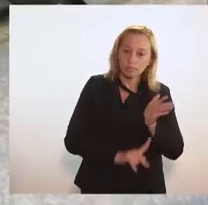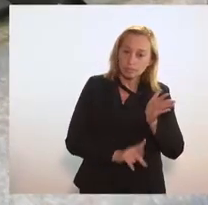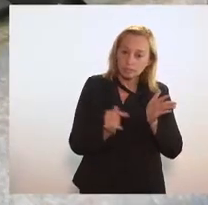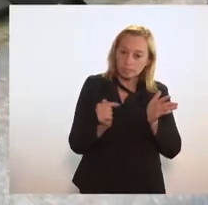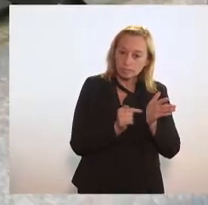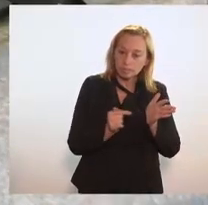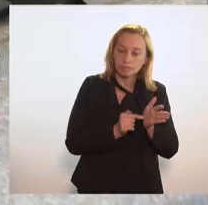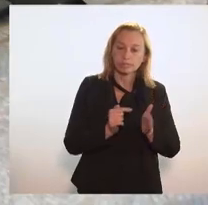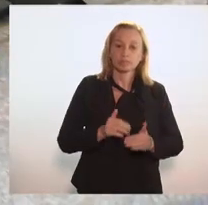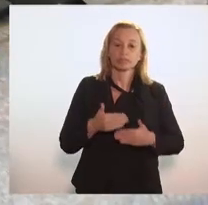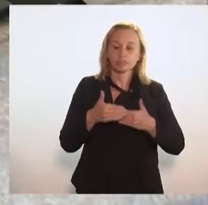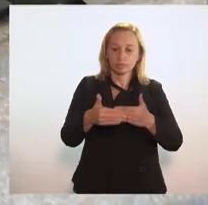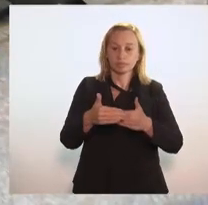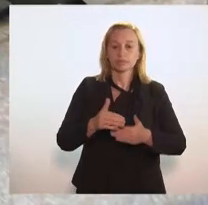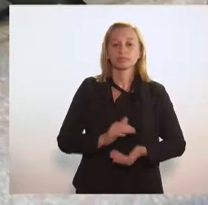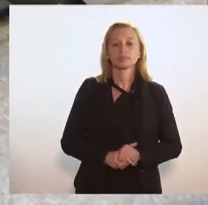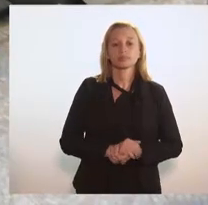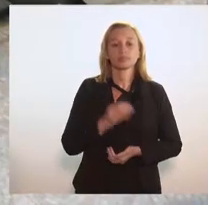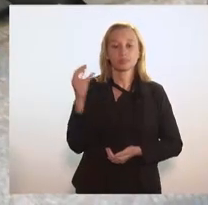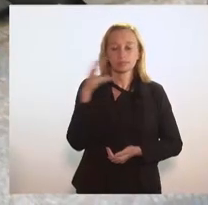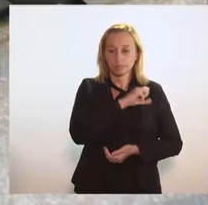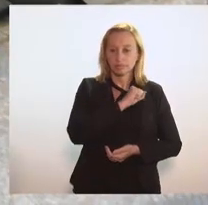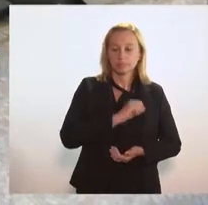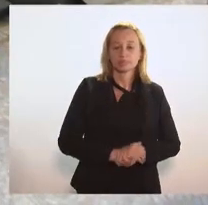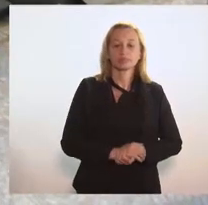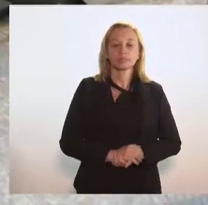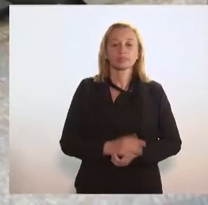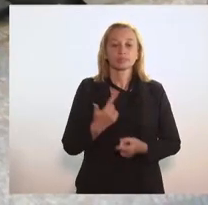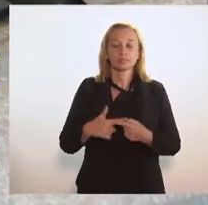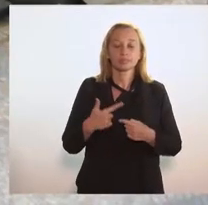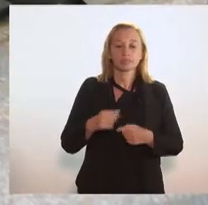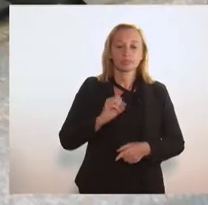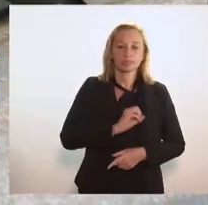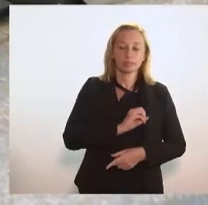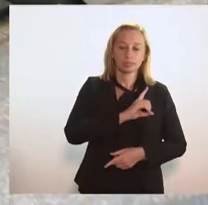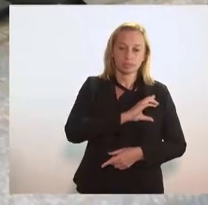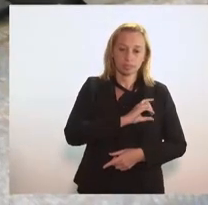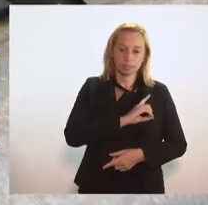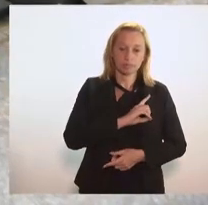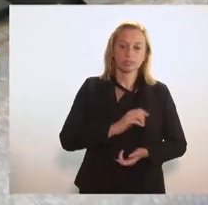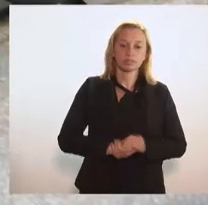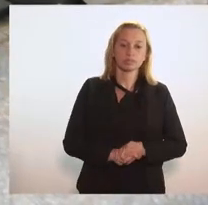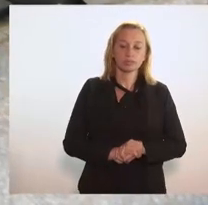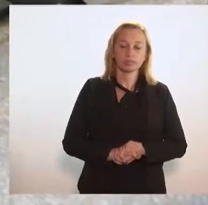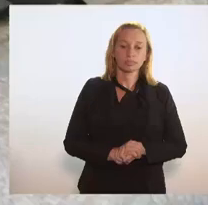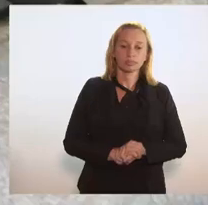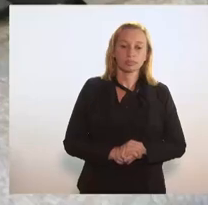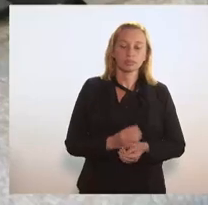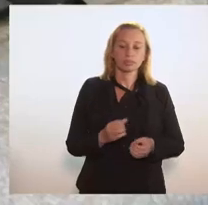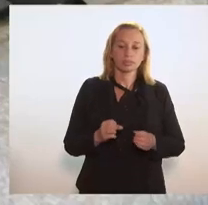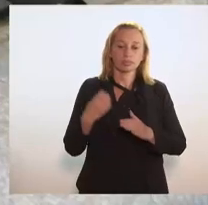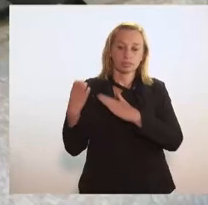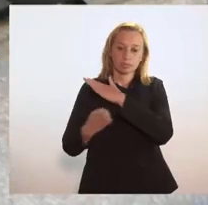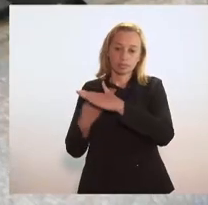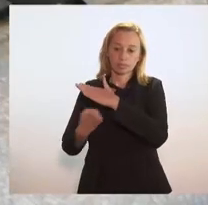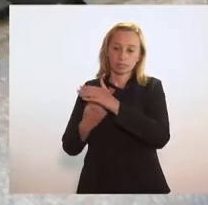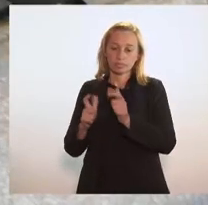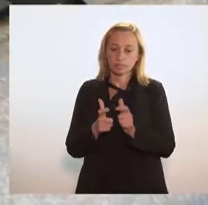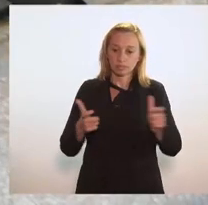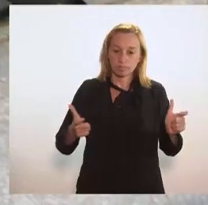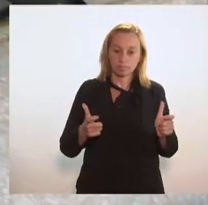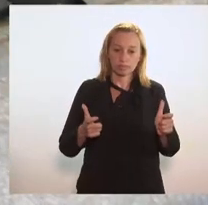projete onde anda esse projeto anda rápido porque o Duque de Caxias está instalado uma grande empresa que fez